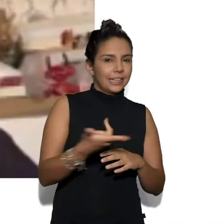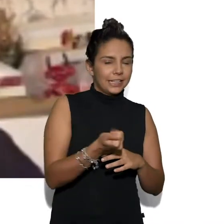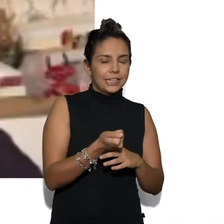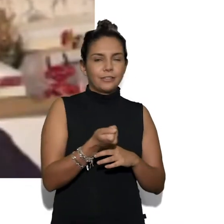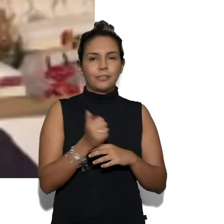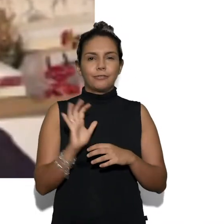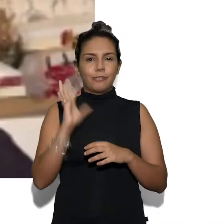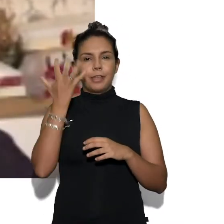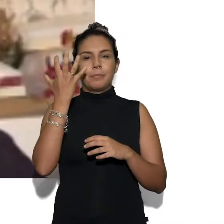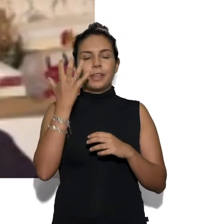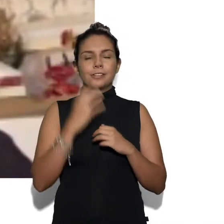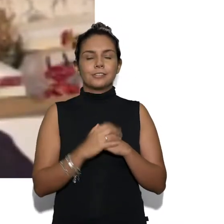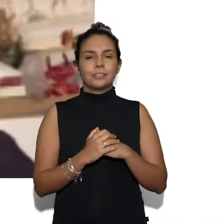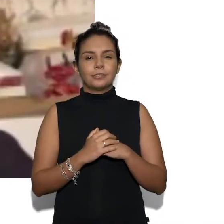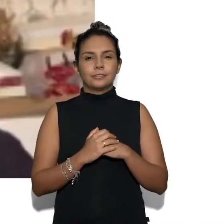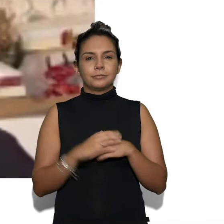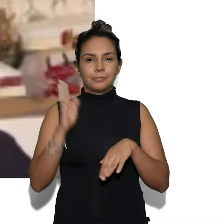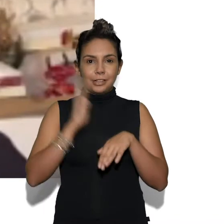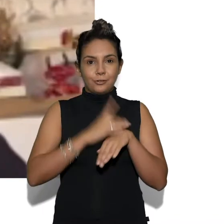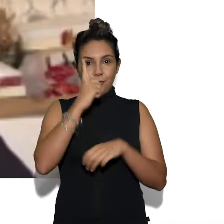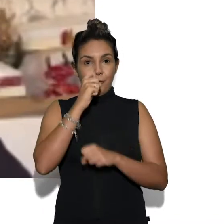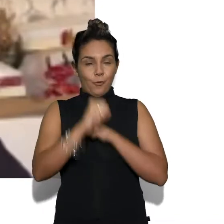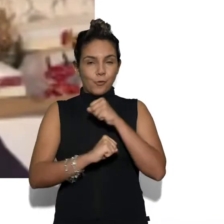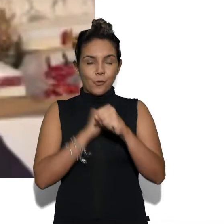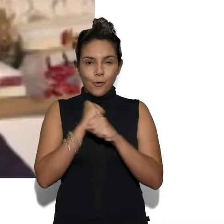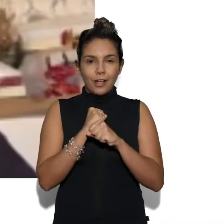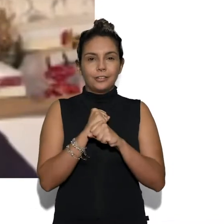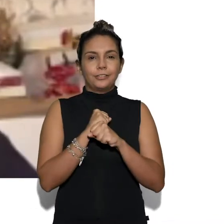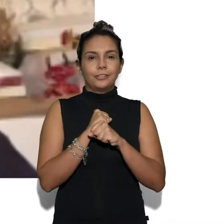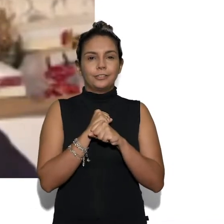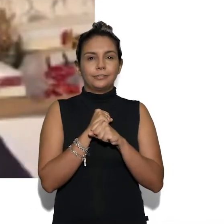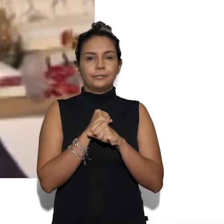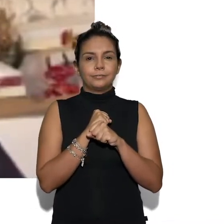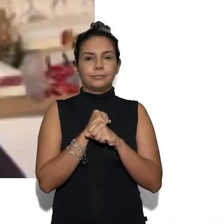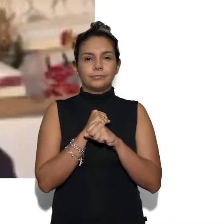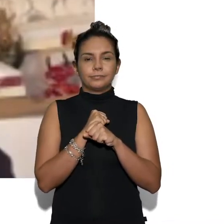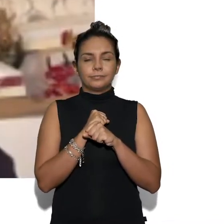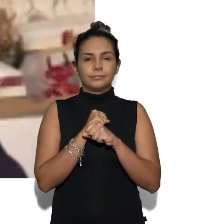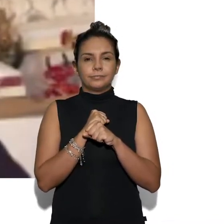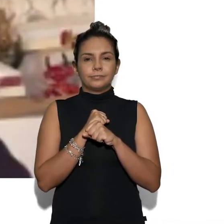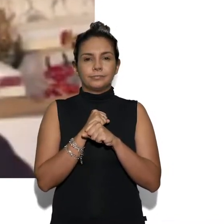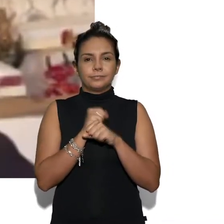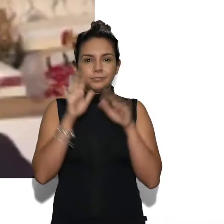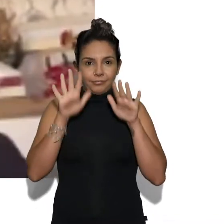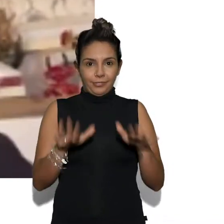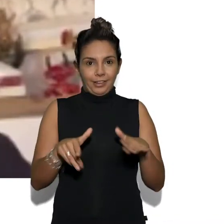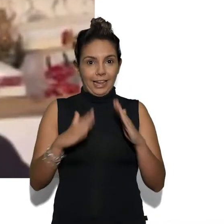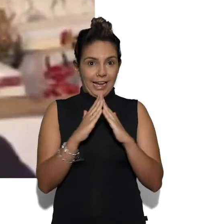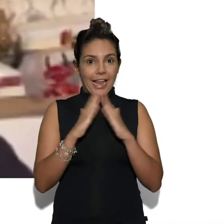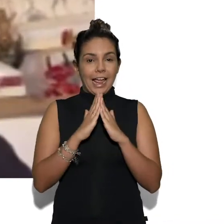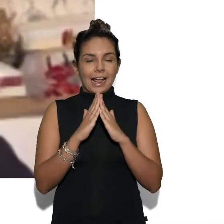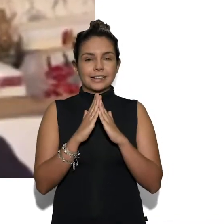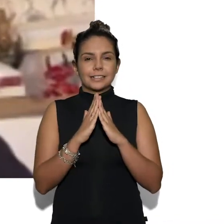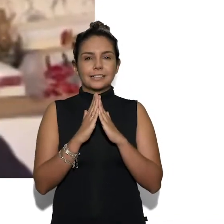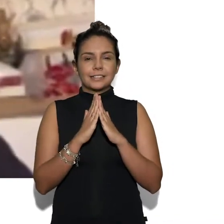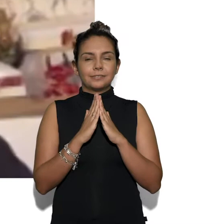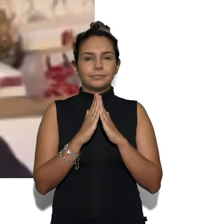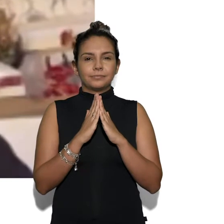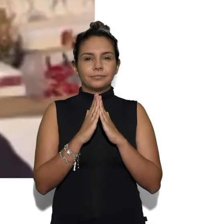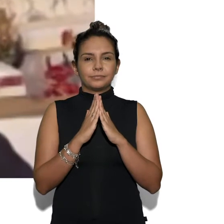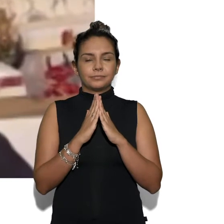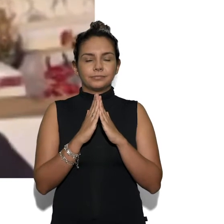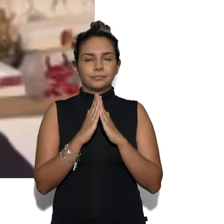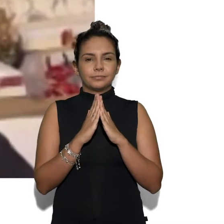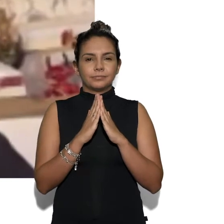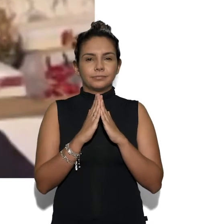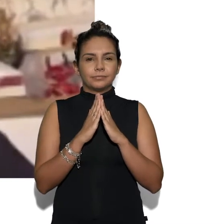absolutamente incrível, de repente, passar mais de um ano seguido substancialmente aqui em casa,